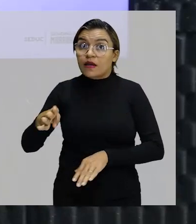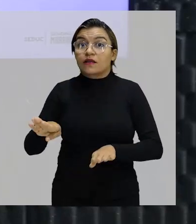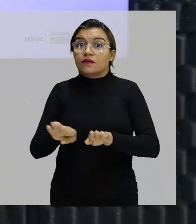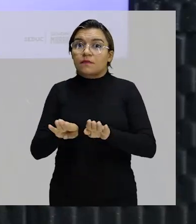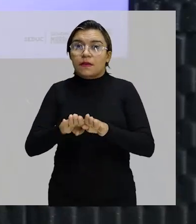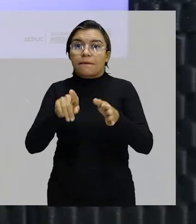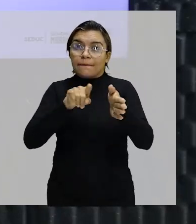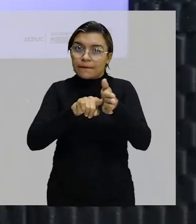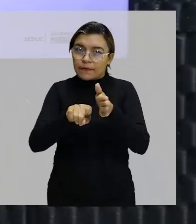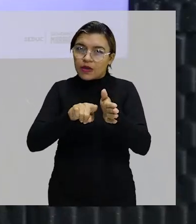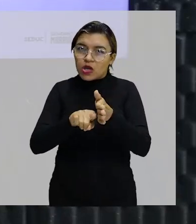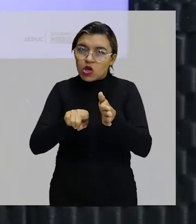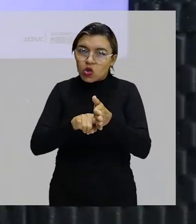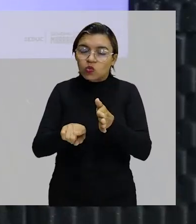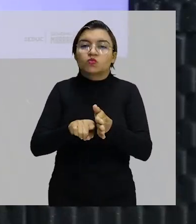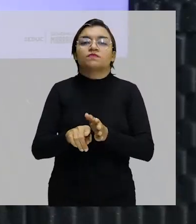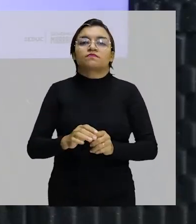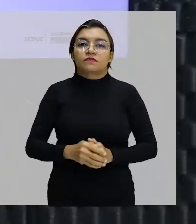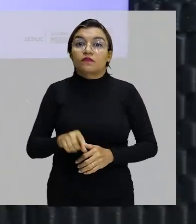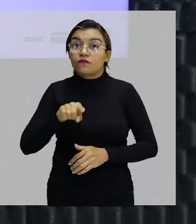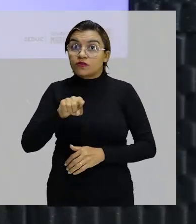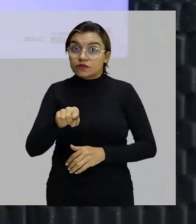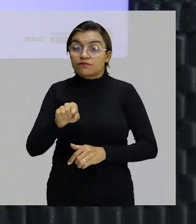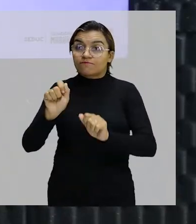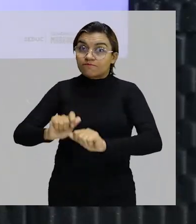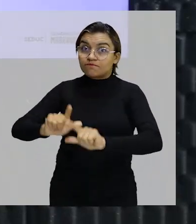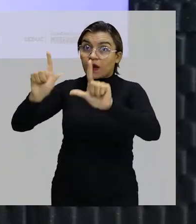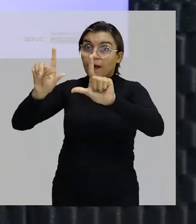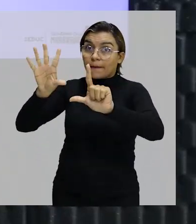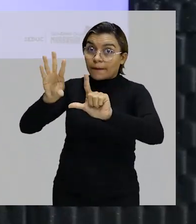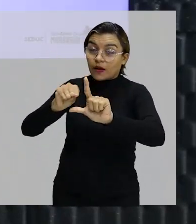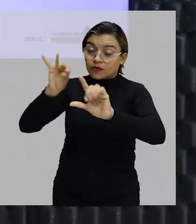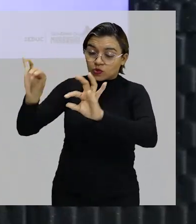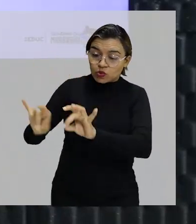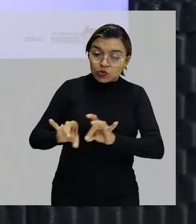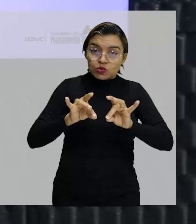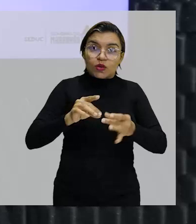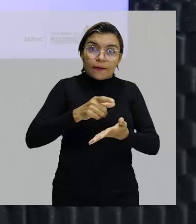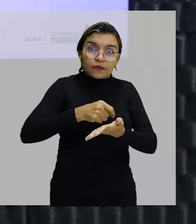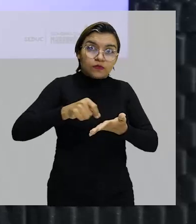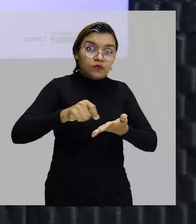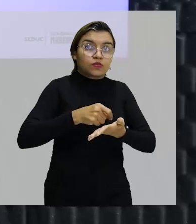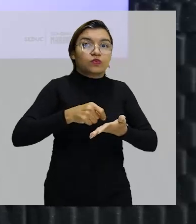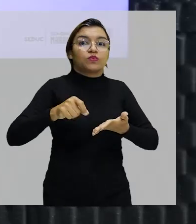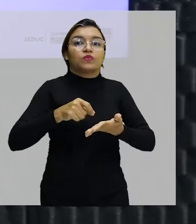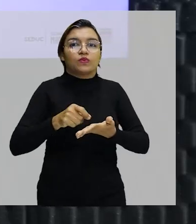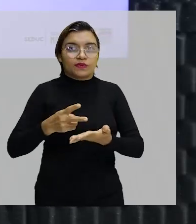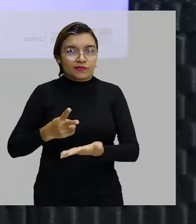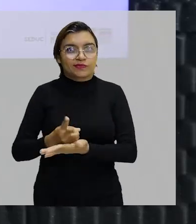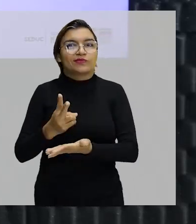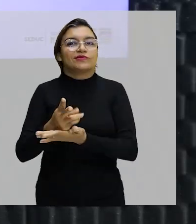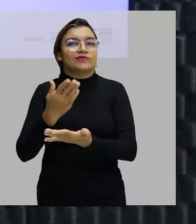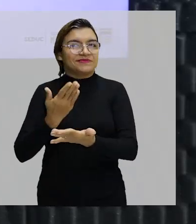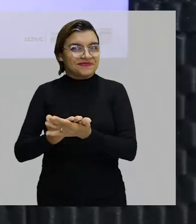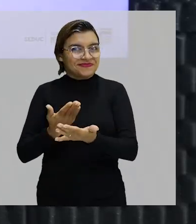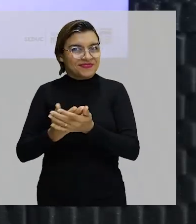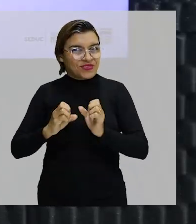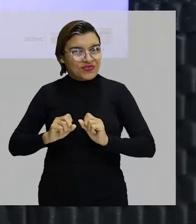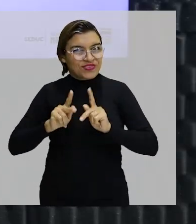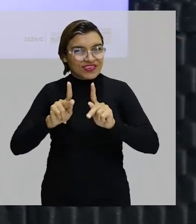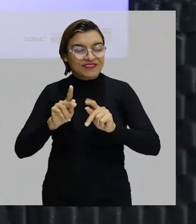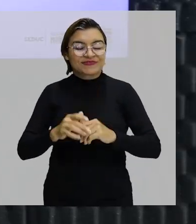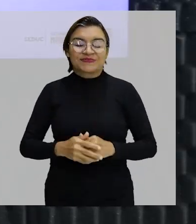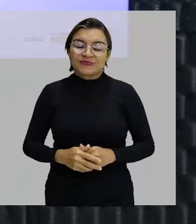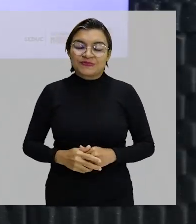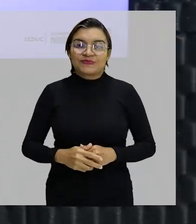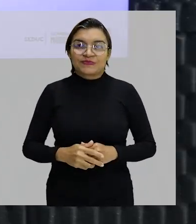aqui na nossa aula, você vai printar a tela, passar para o caderno e continuar com os seus estudos, ok?